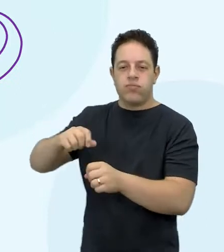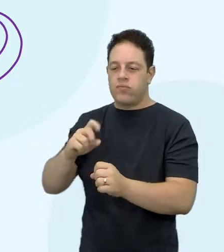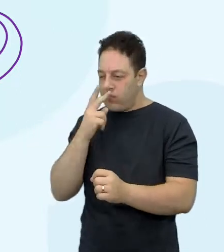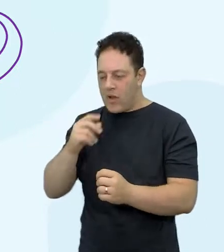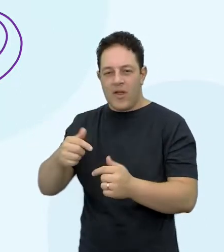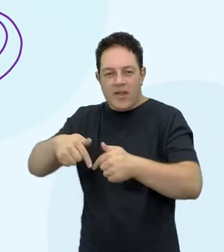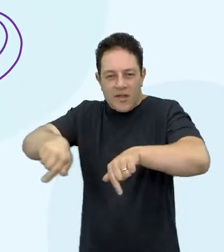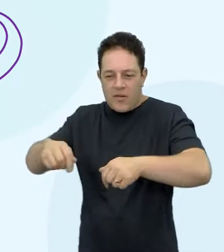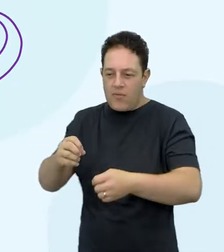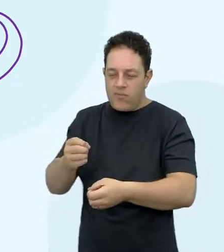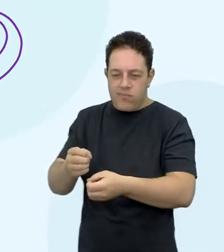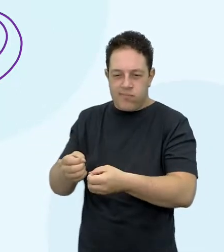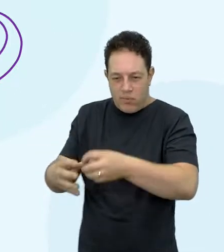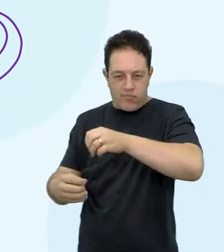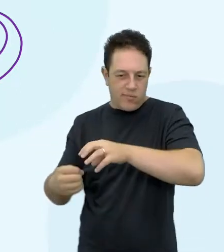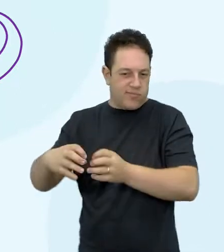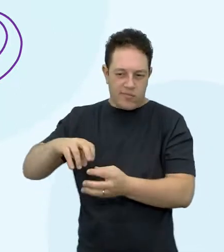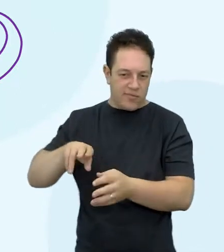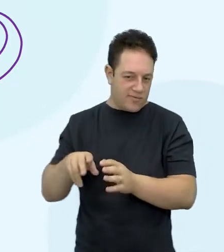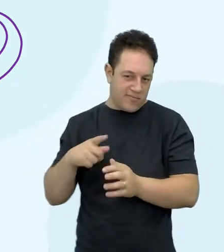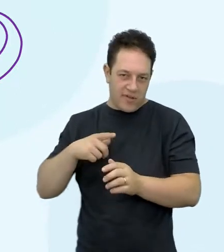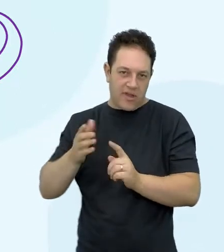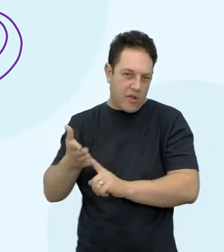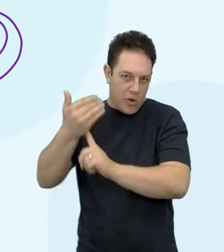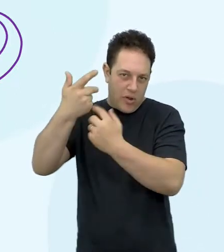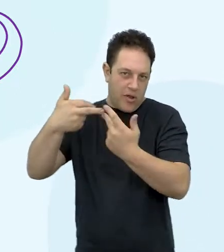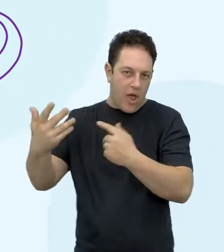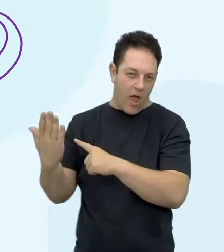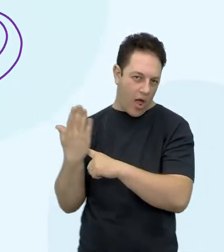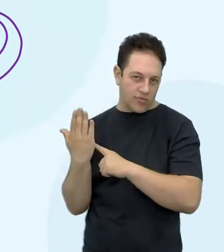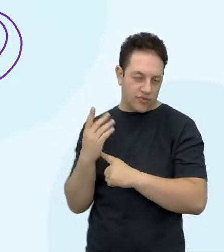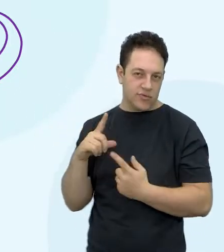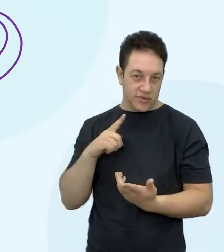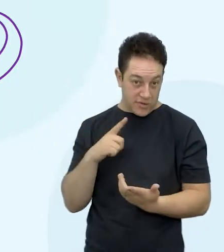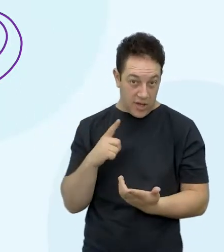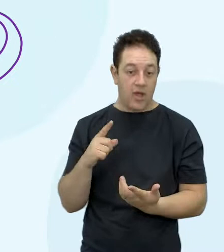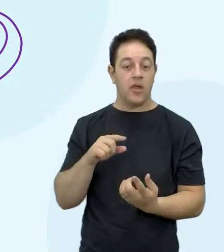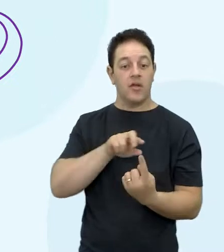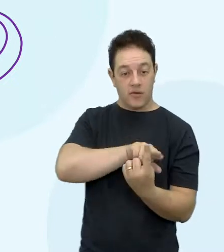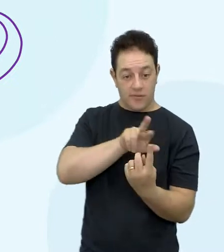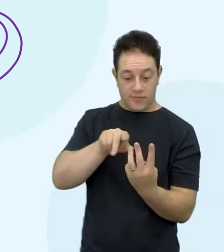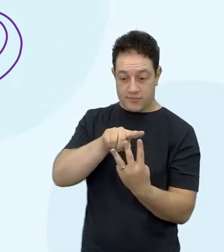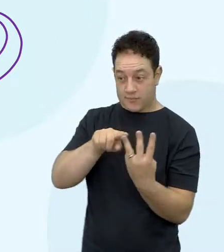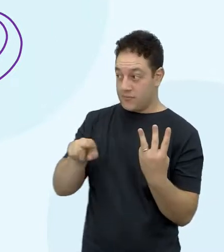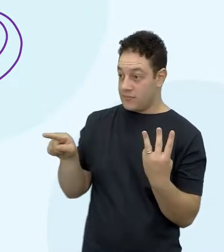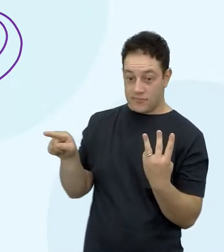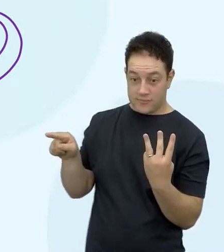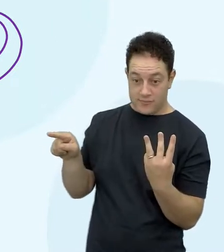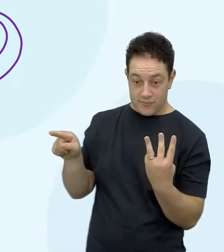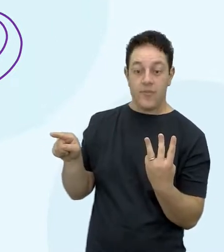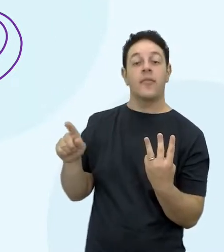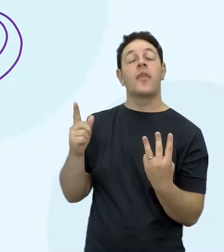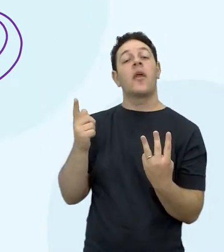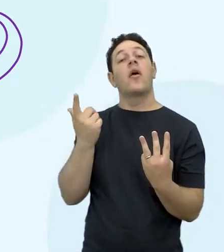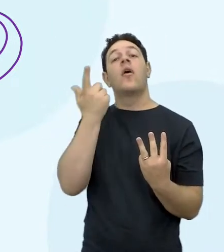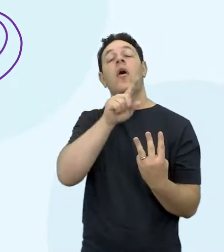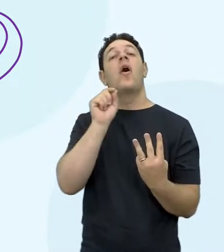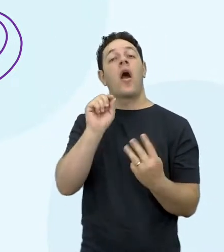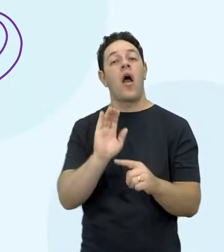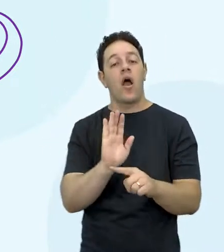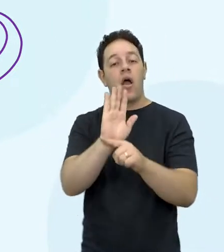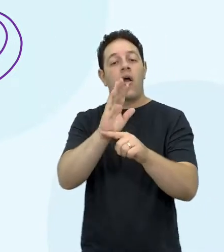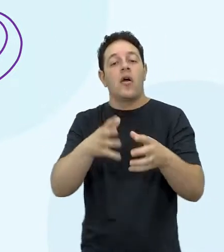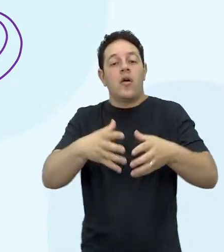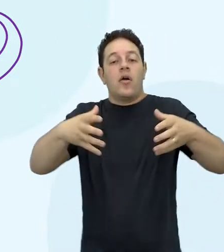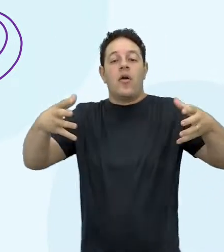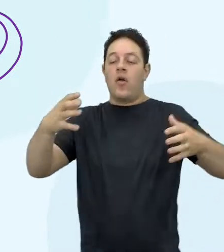química que a gente faz aí usando tecnologias, por exemplo, né, e outros recursos, a gente está aumentando